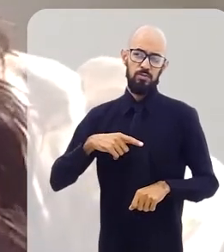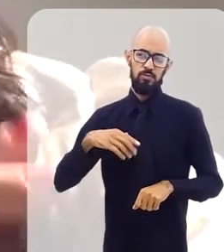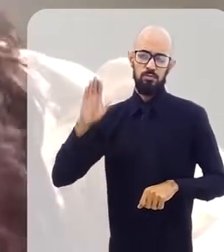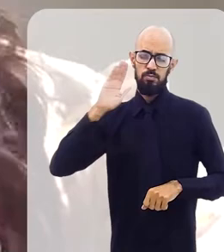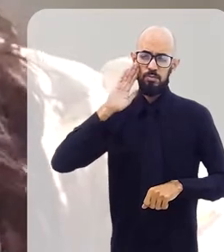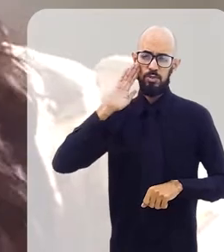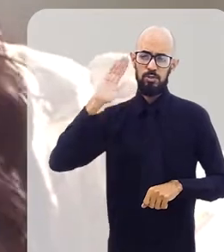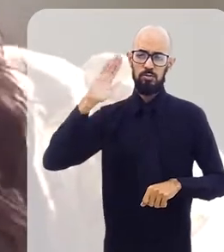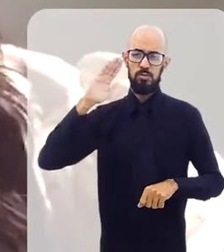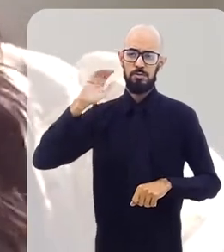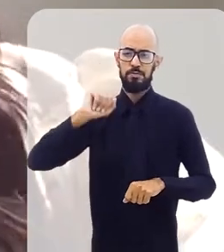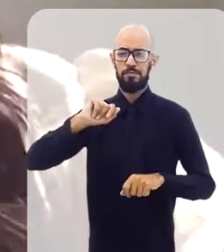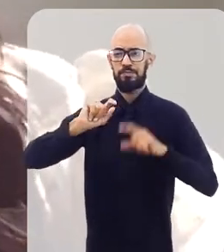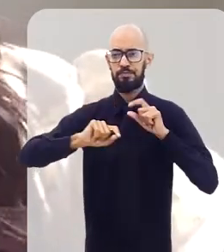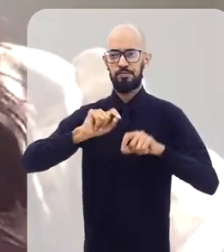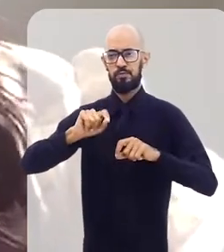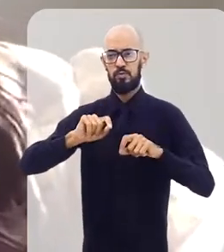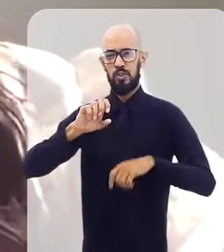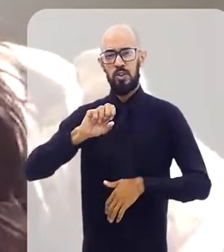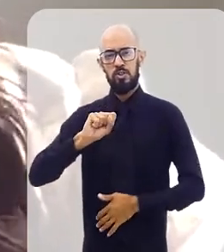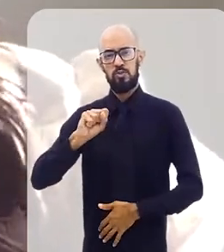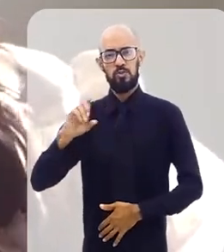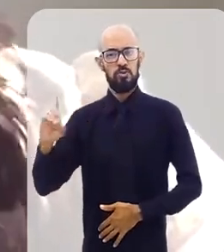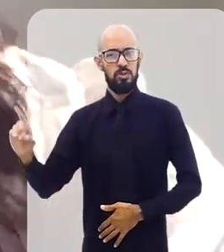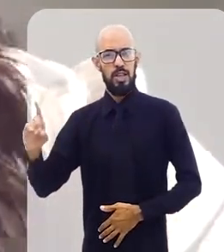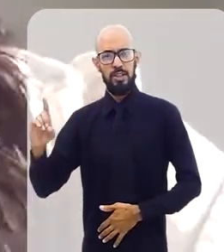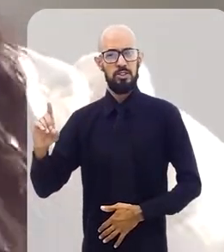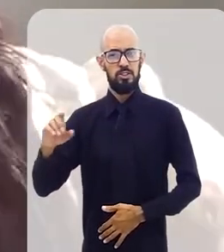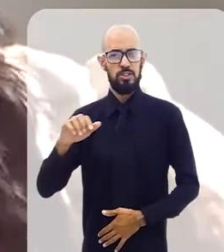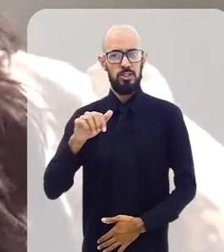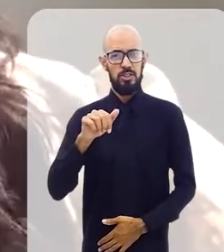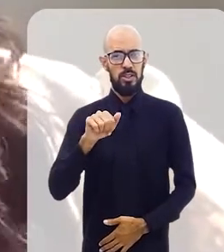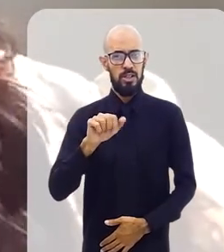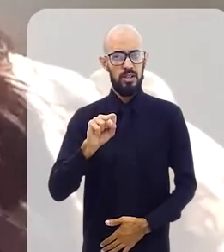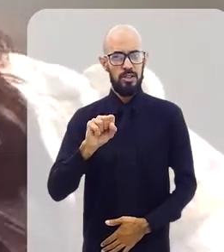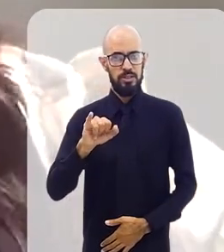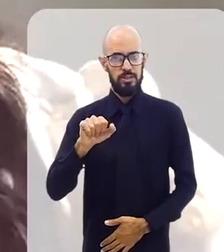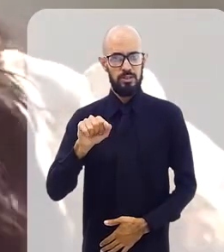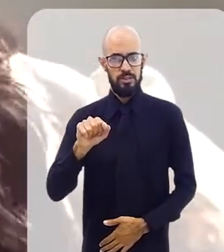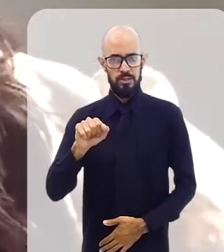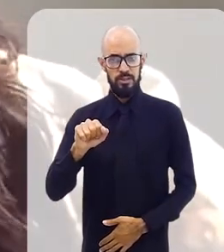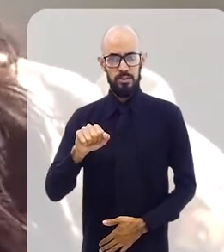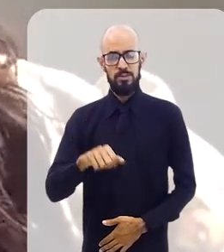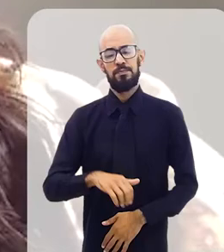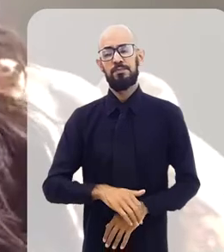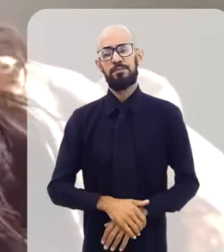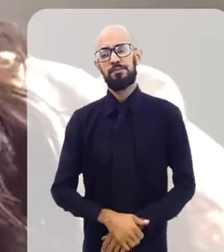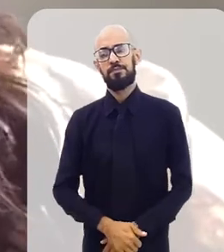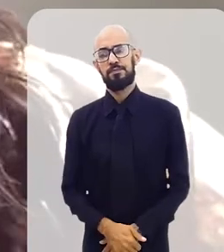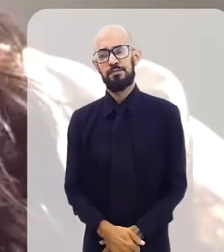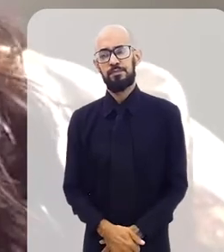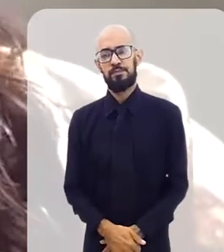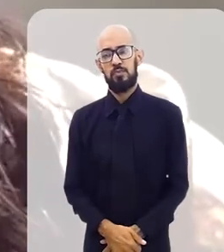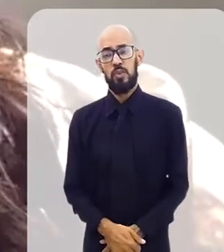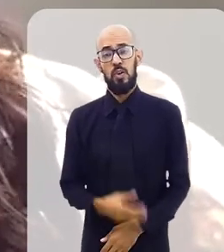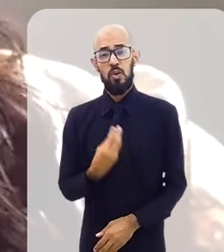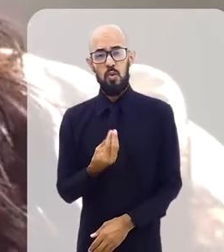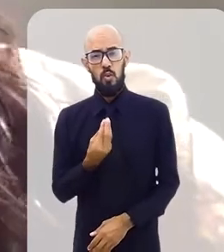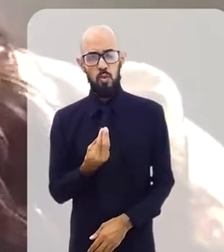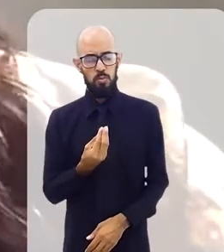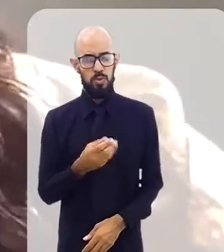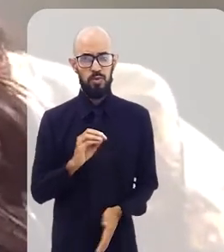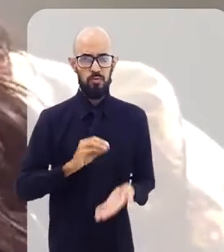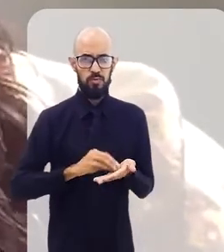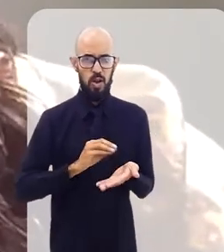as fábricas, principalmente falando ali de Sudeste Asiático, né, então Bangladesh, né, aquela região. O quanto